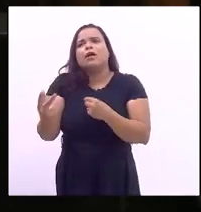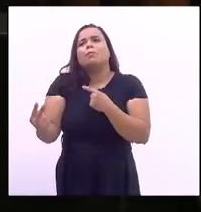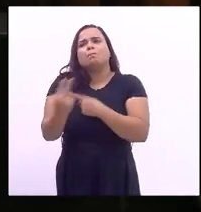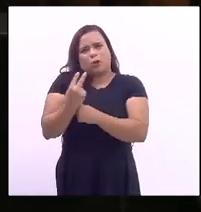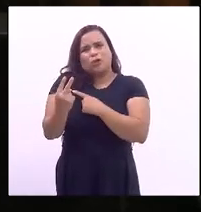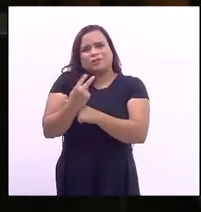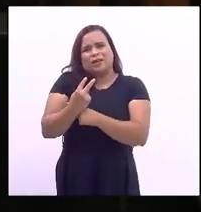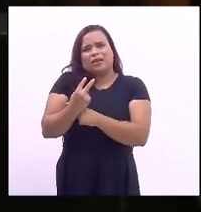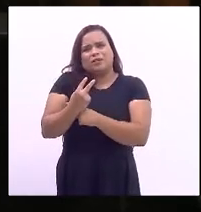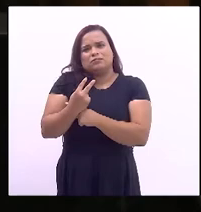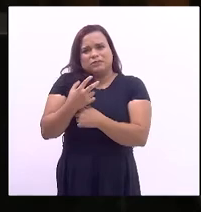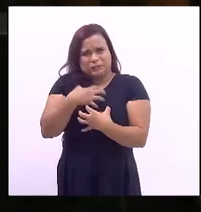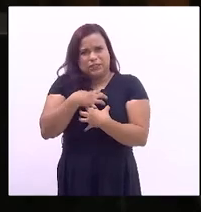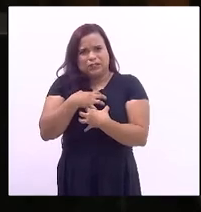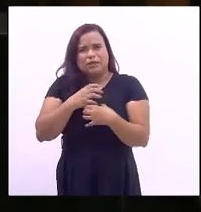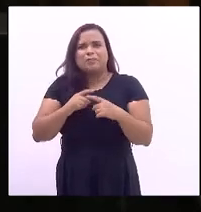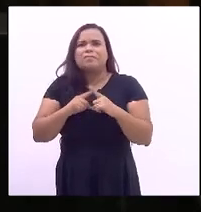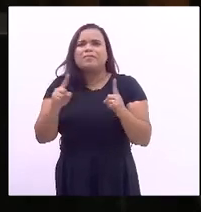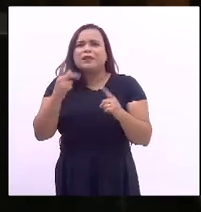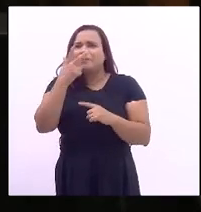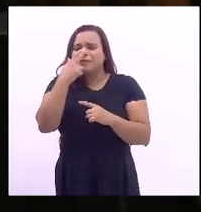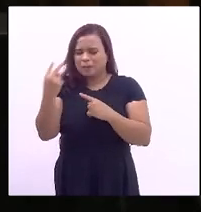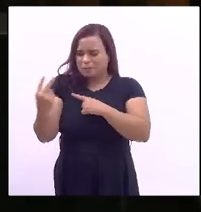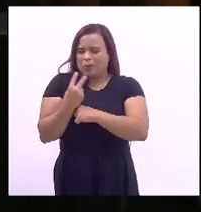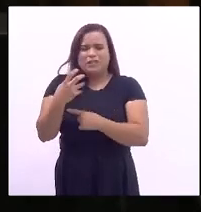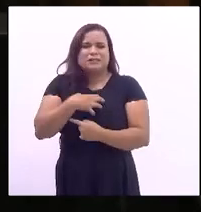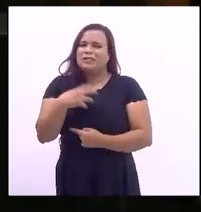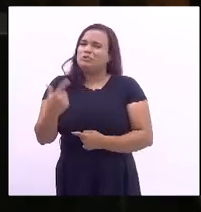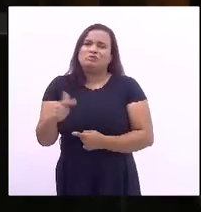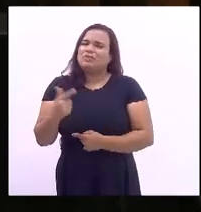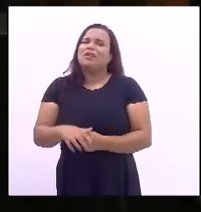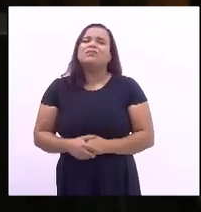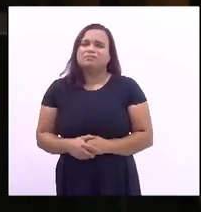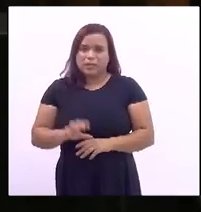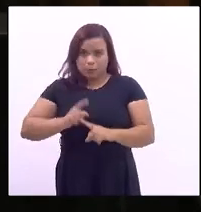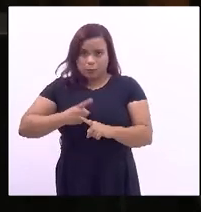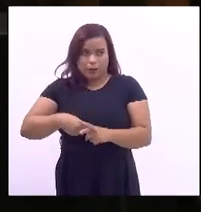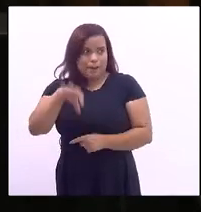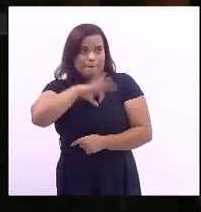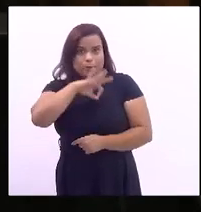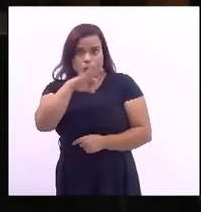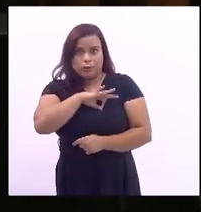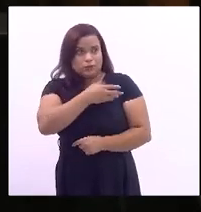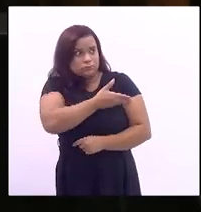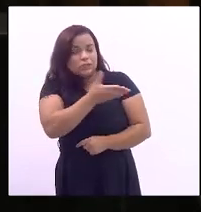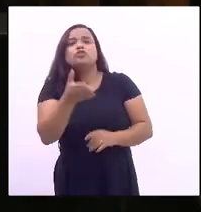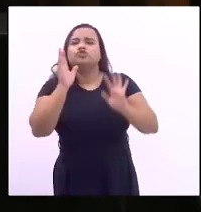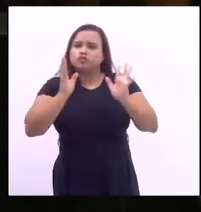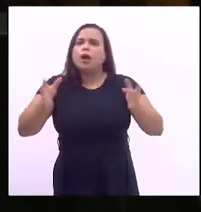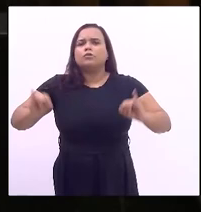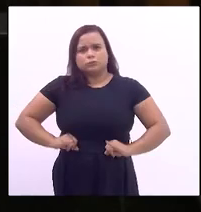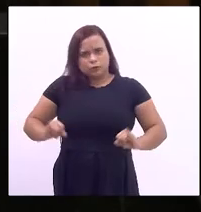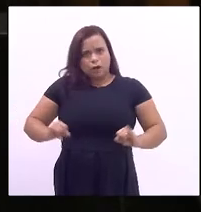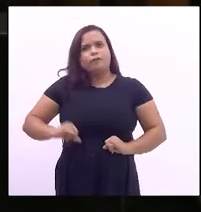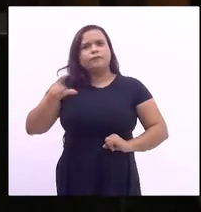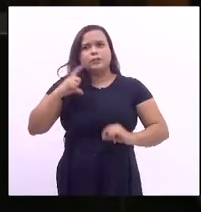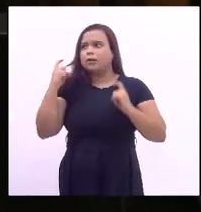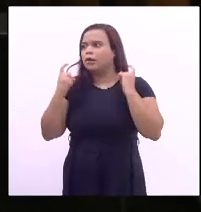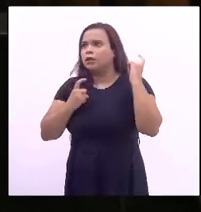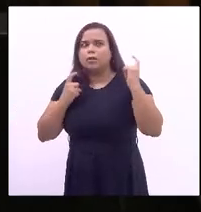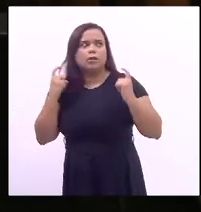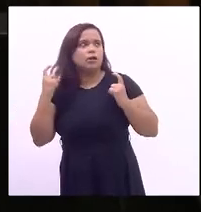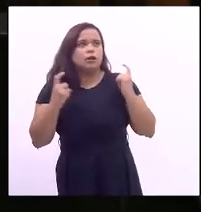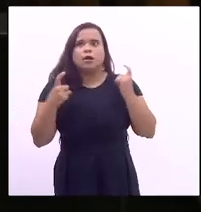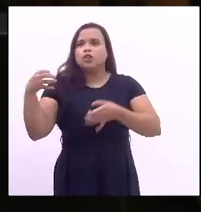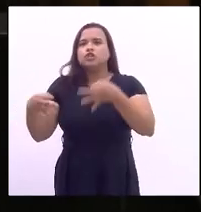Mas eu acredito que diz proteger é porque os policiais ele já sofrem com a insegurança